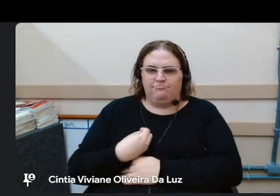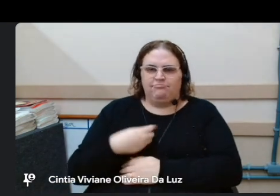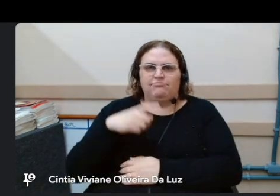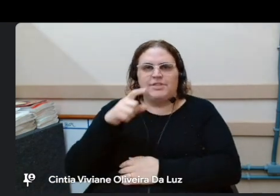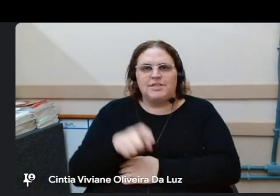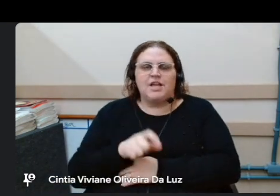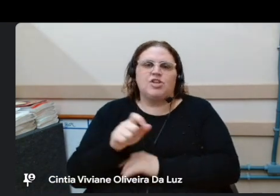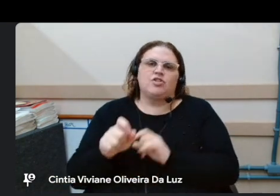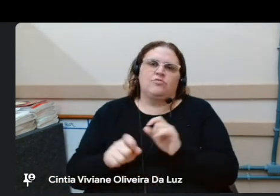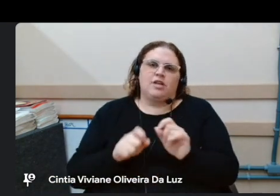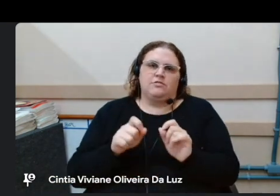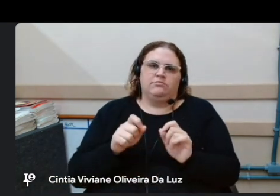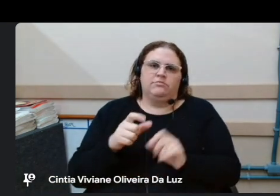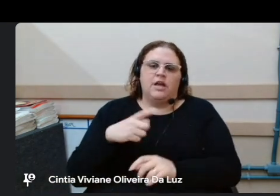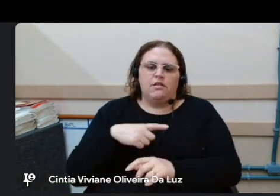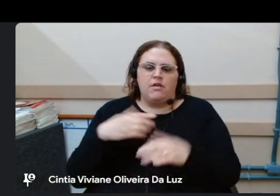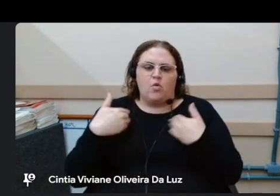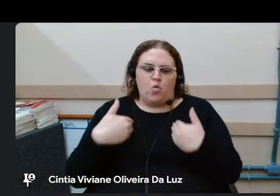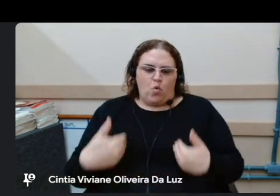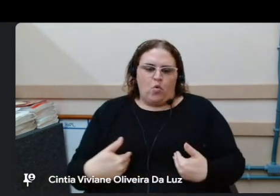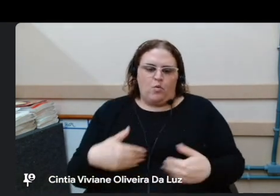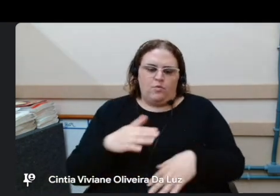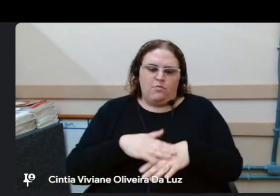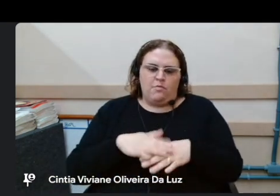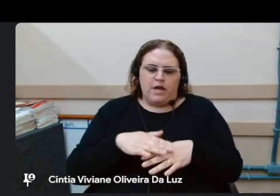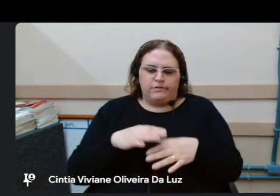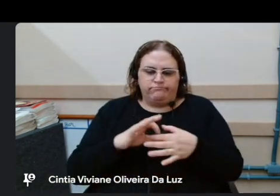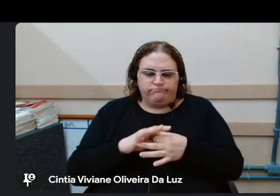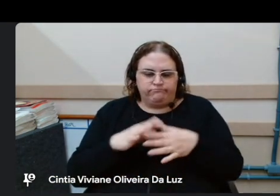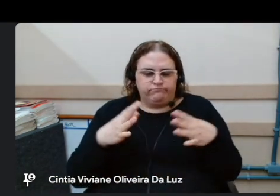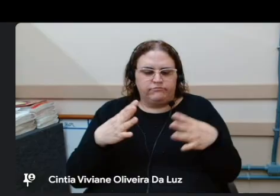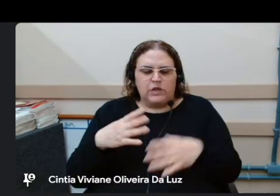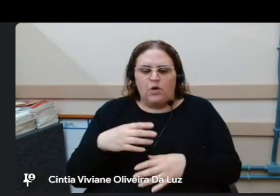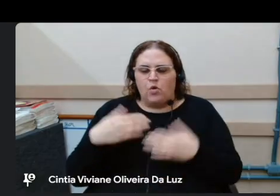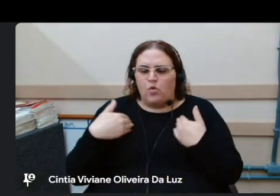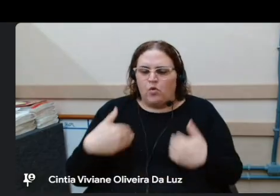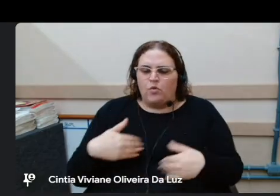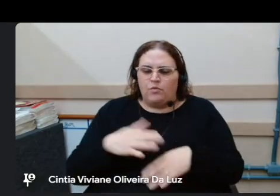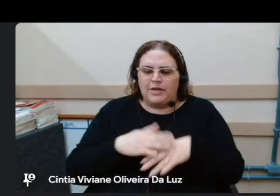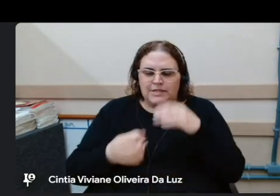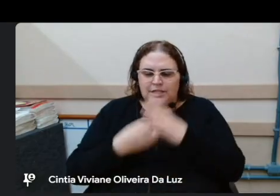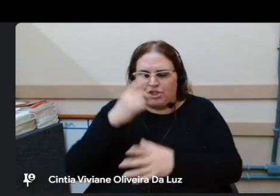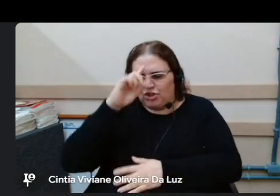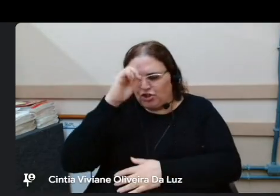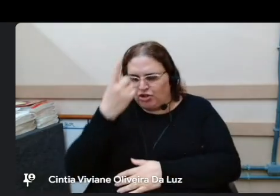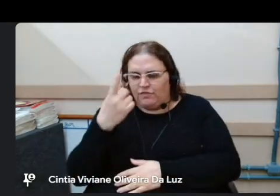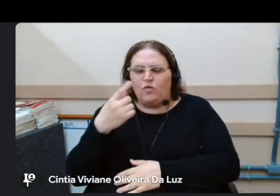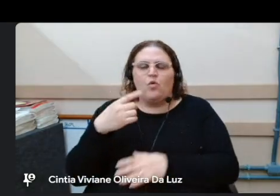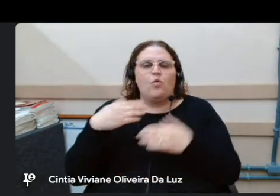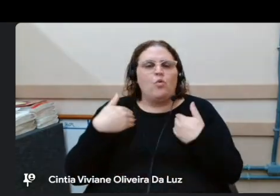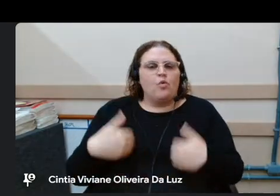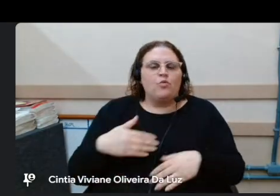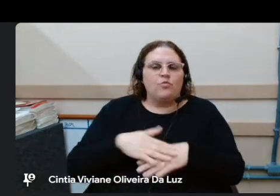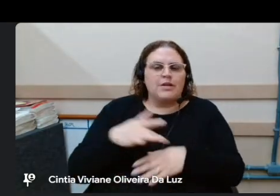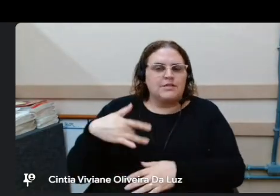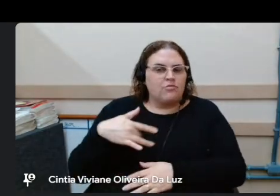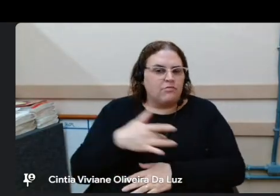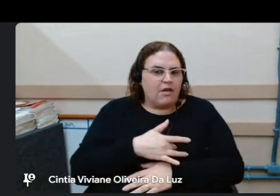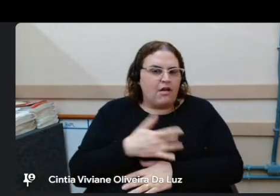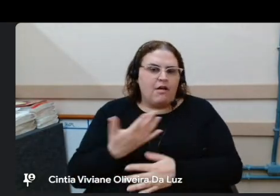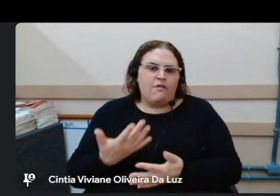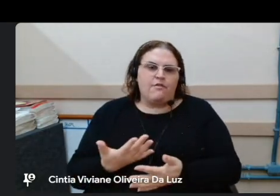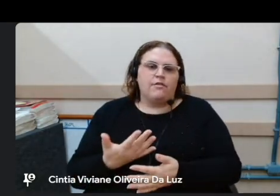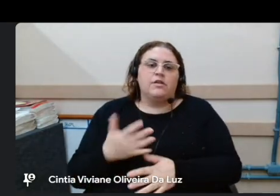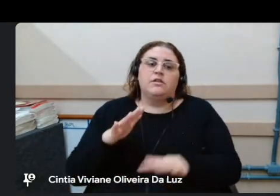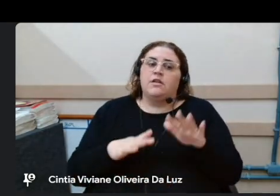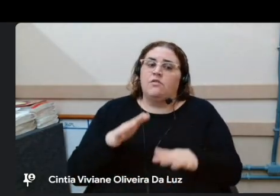própria vida né seja para ter um corpo mais disponível para ter um corpo mais criativo para ter